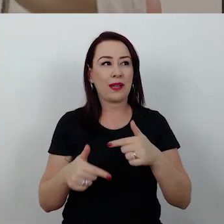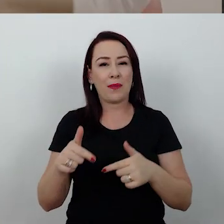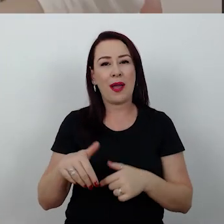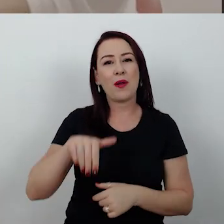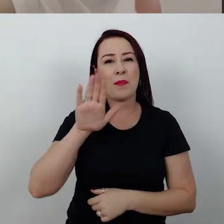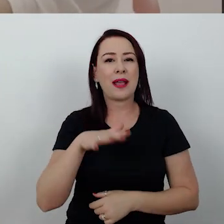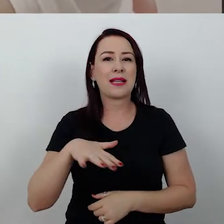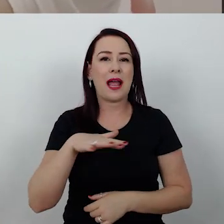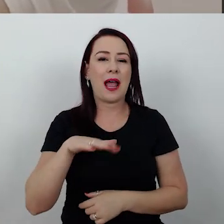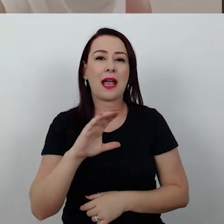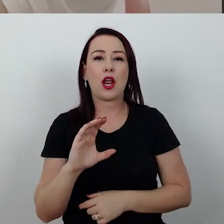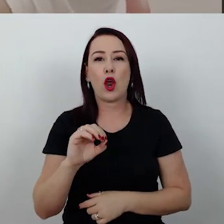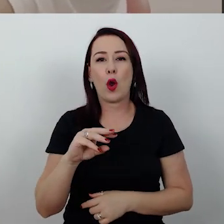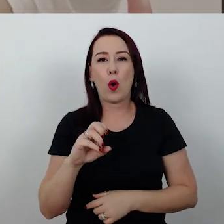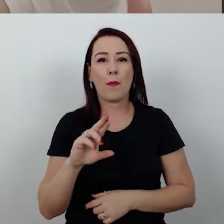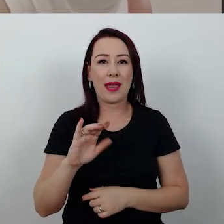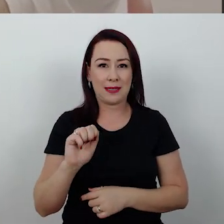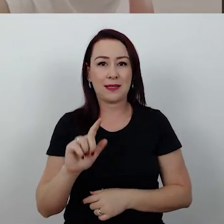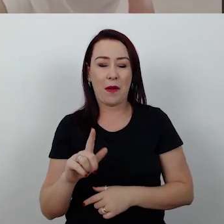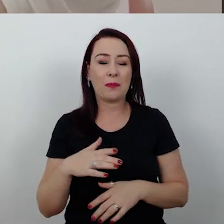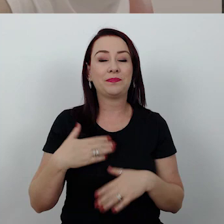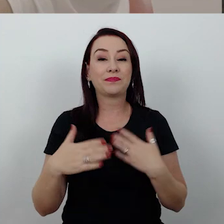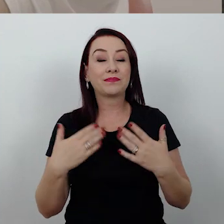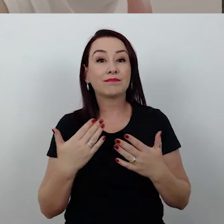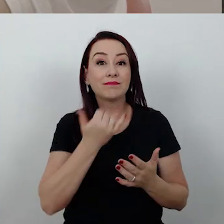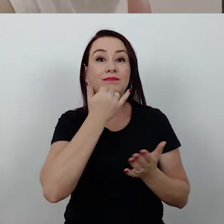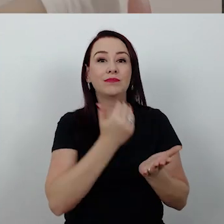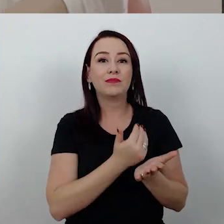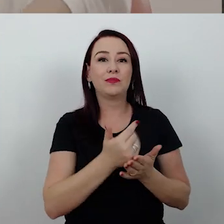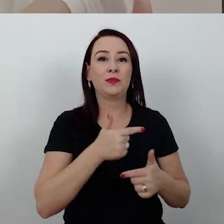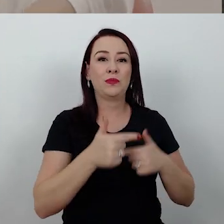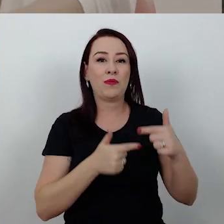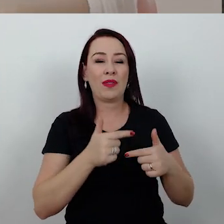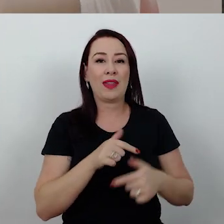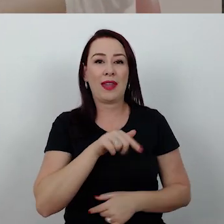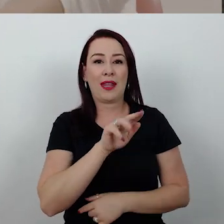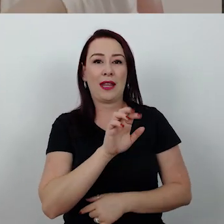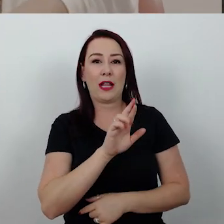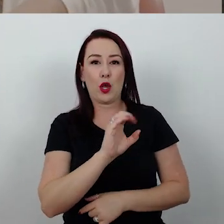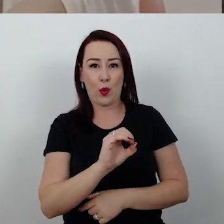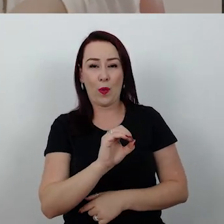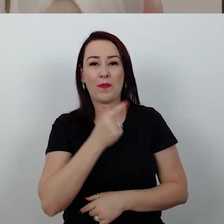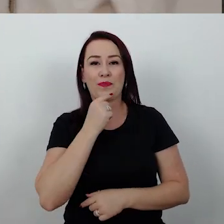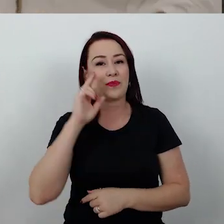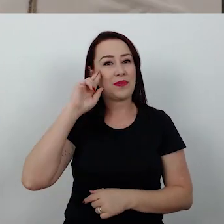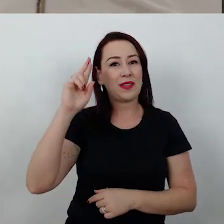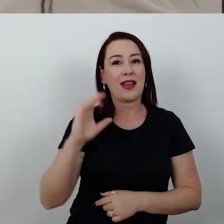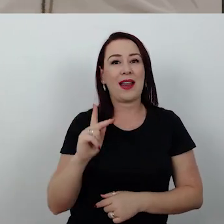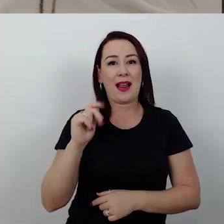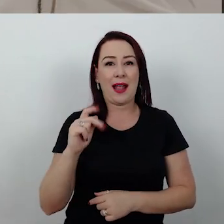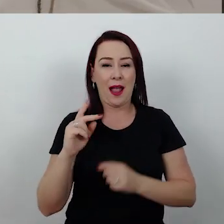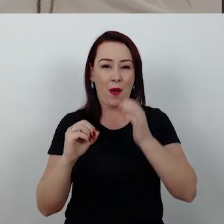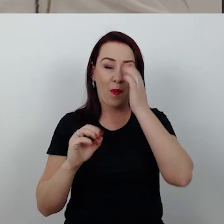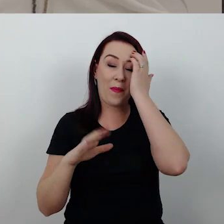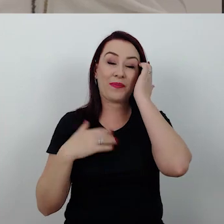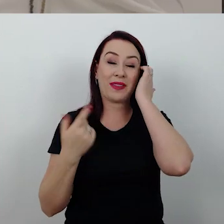comerciais e pinta o longa-metragem Querô na minha vida, direção de Carlos Cortez e produção da Gulani. E